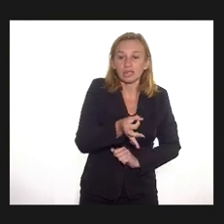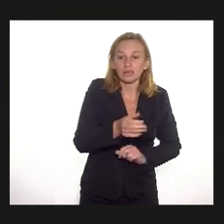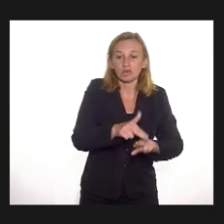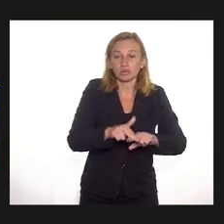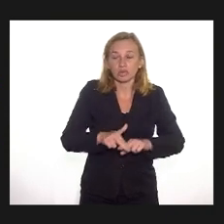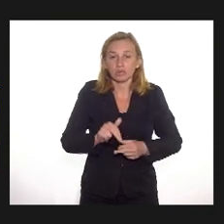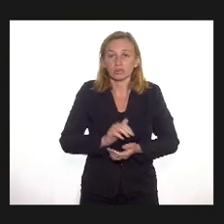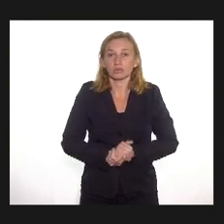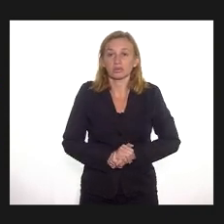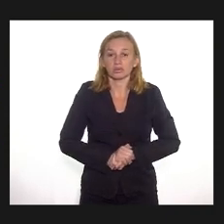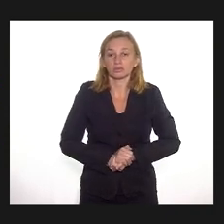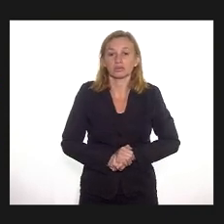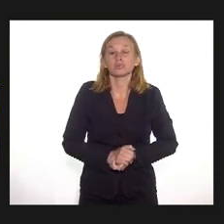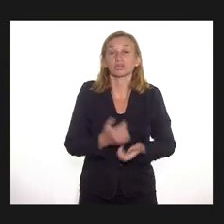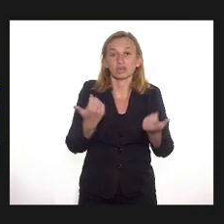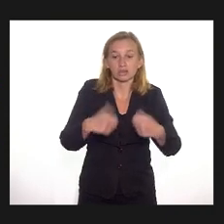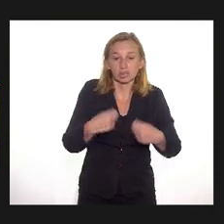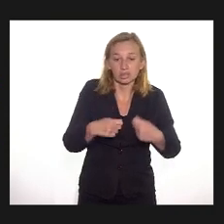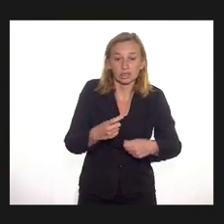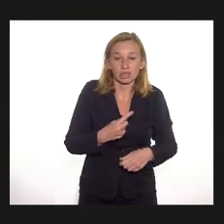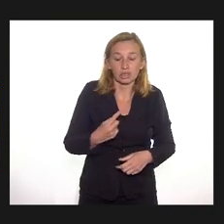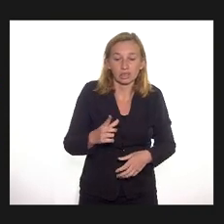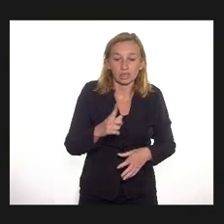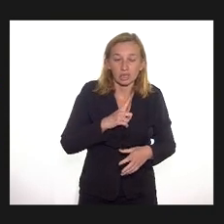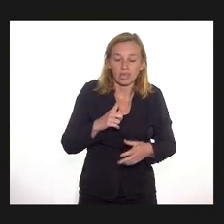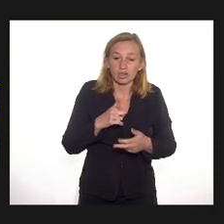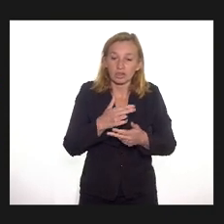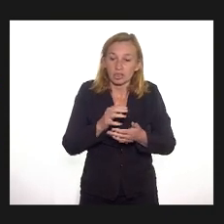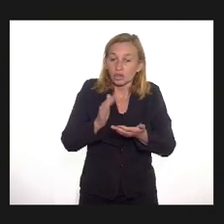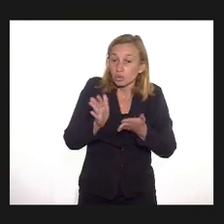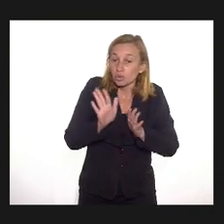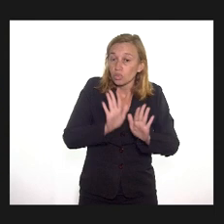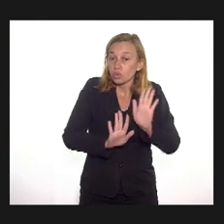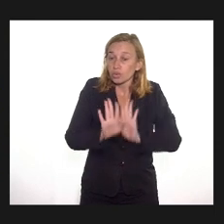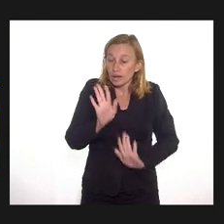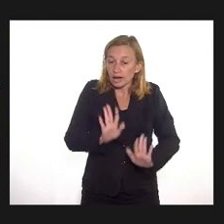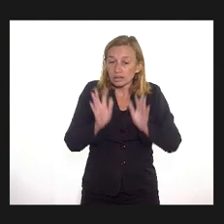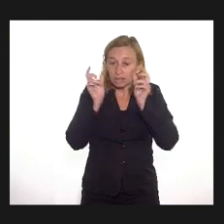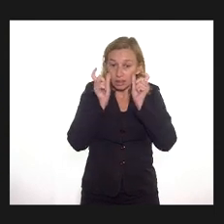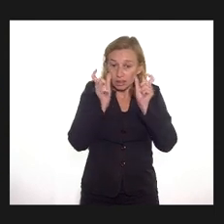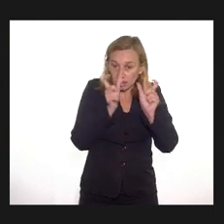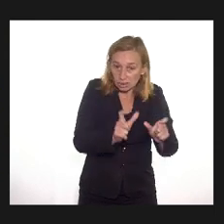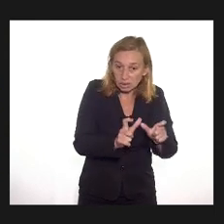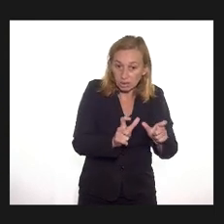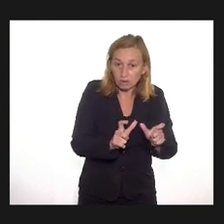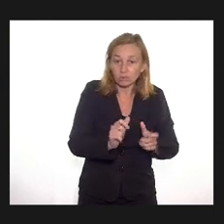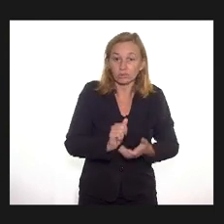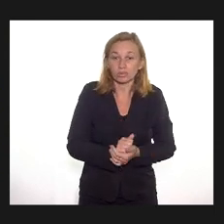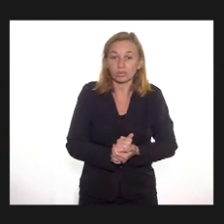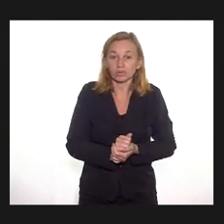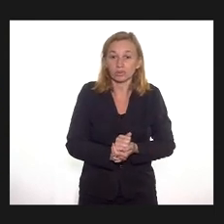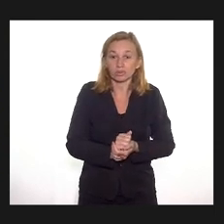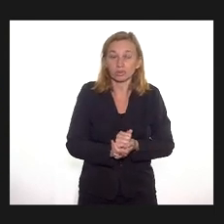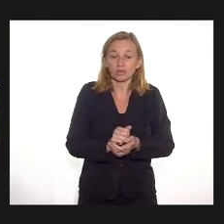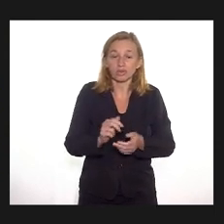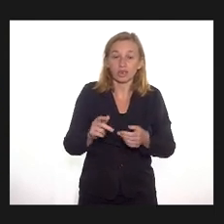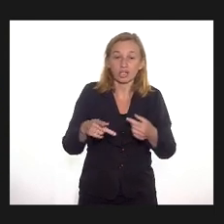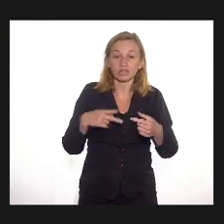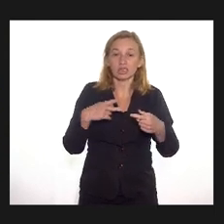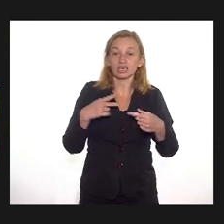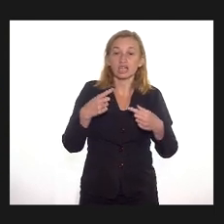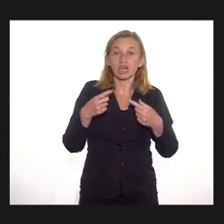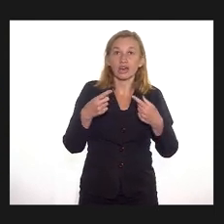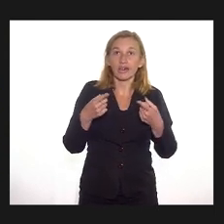isso, é necessário que a gente tenha muita cautela e muita atenção e não façamos palanque desse